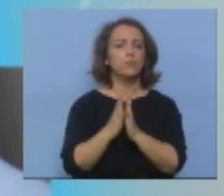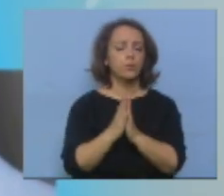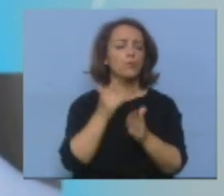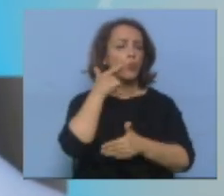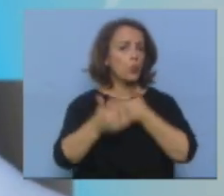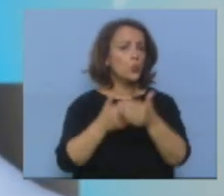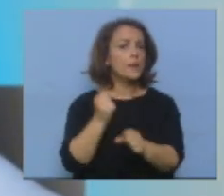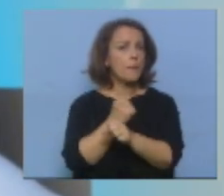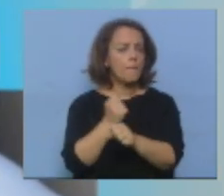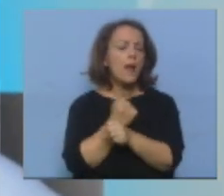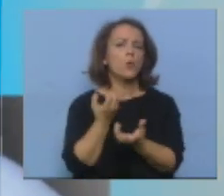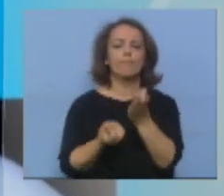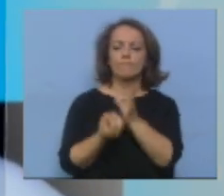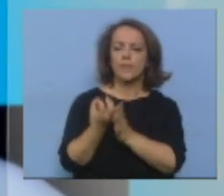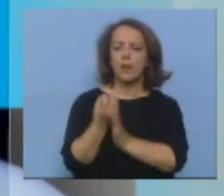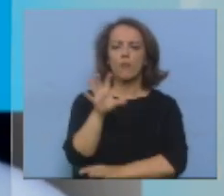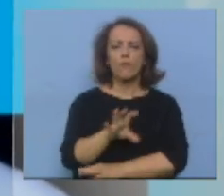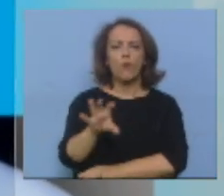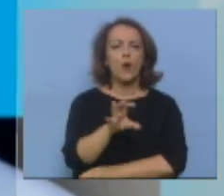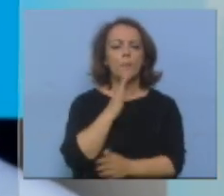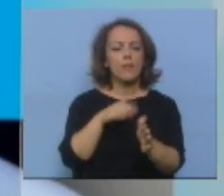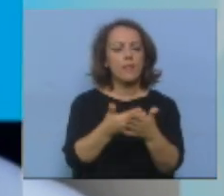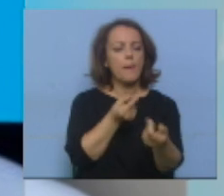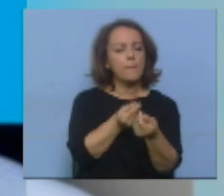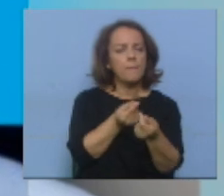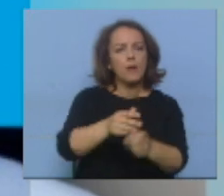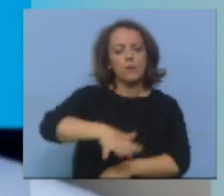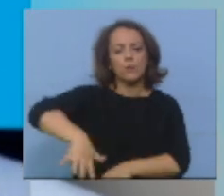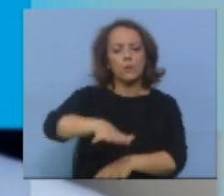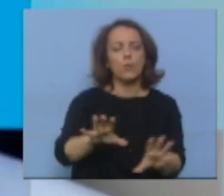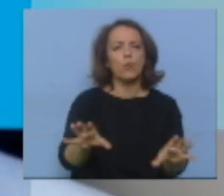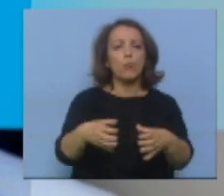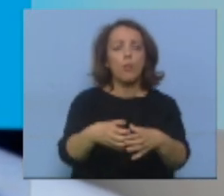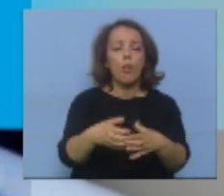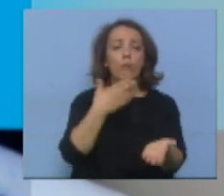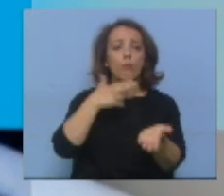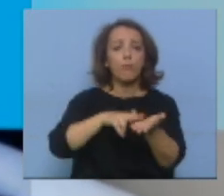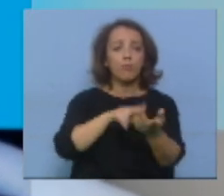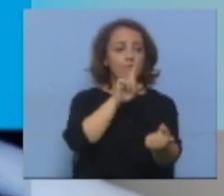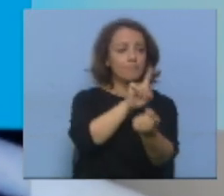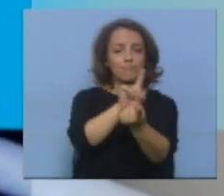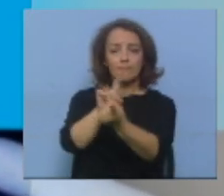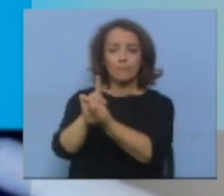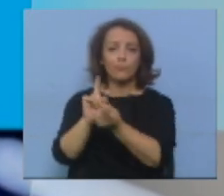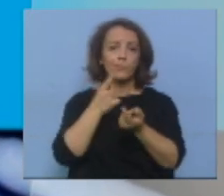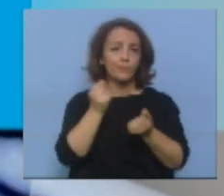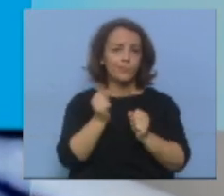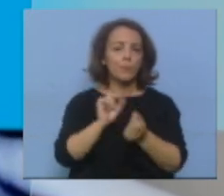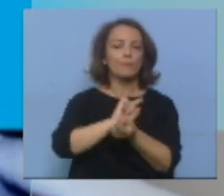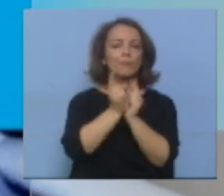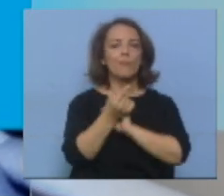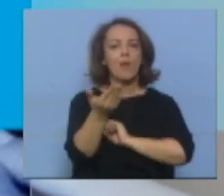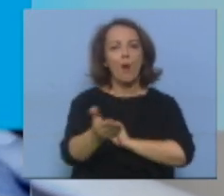novas formas de proximidade, de pertença a comunidades que, não podendo encontrar-se fisicamente, deitam mão do ambiente